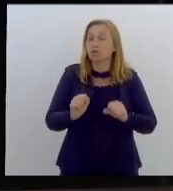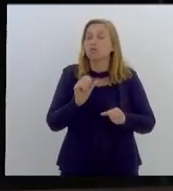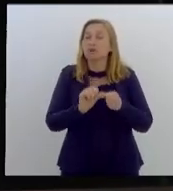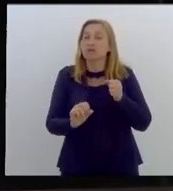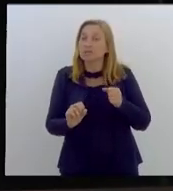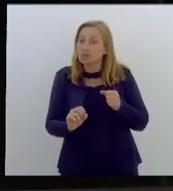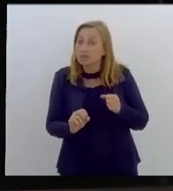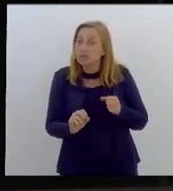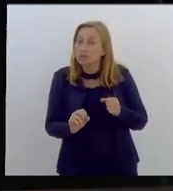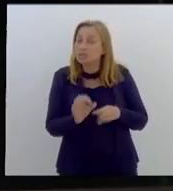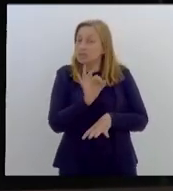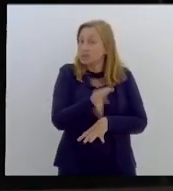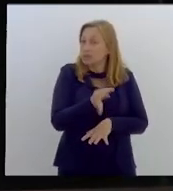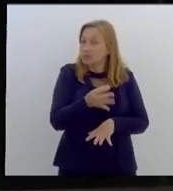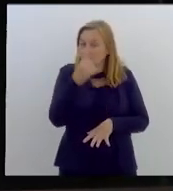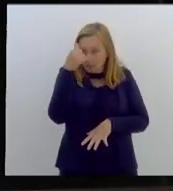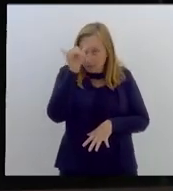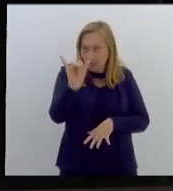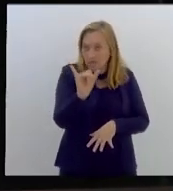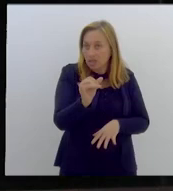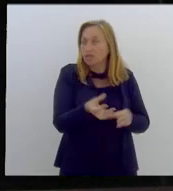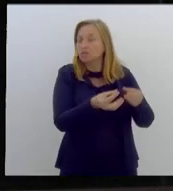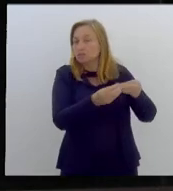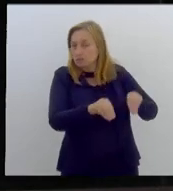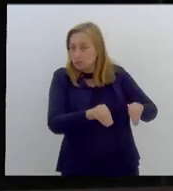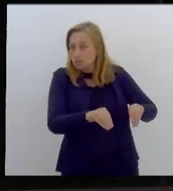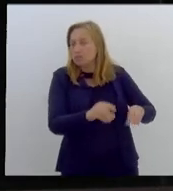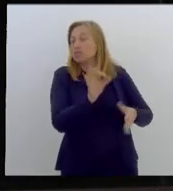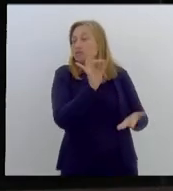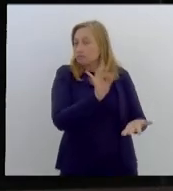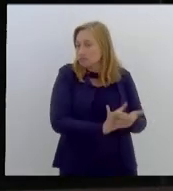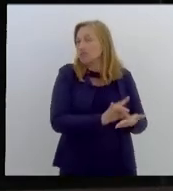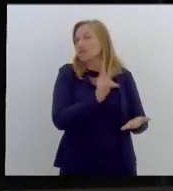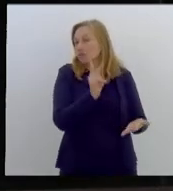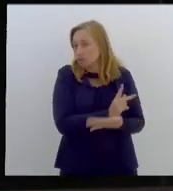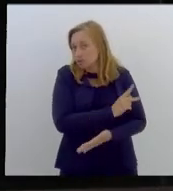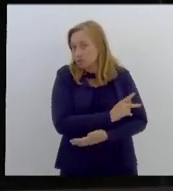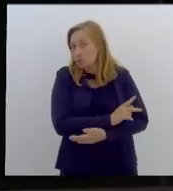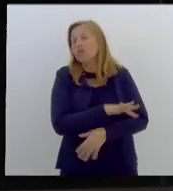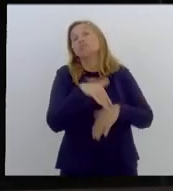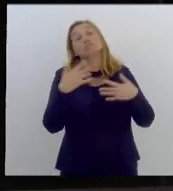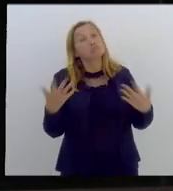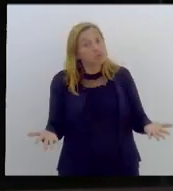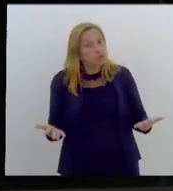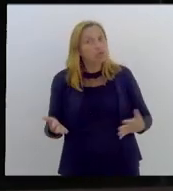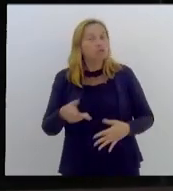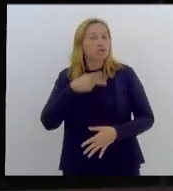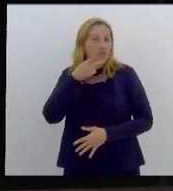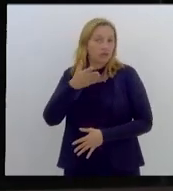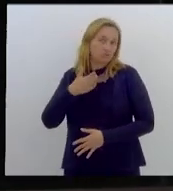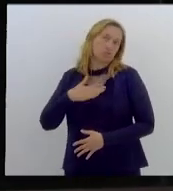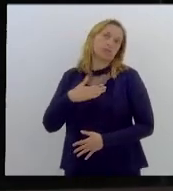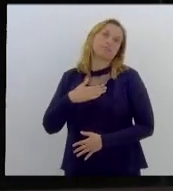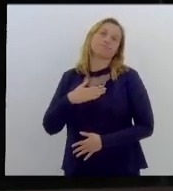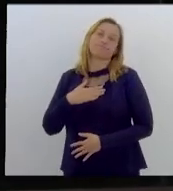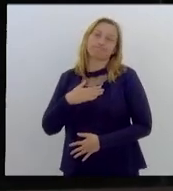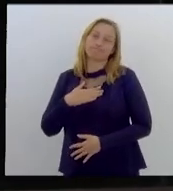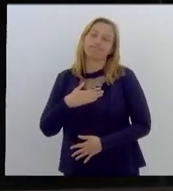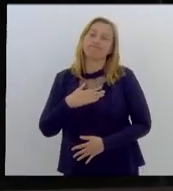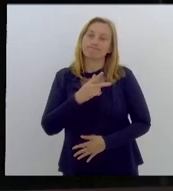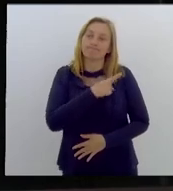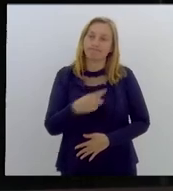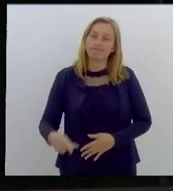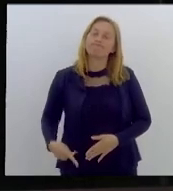práticas exatamente para evitar que esses desastres realmente aconteçam. Então, eram essas considerações, presidente,